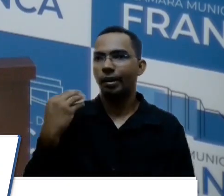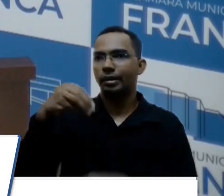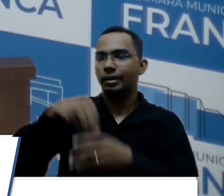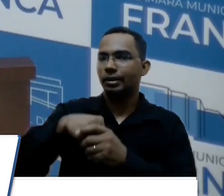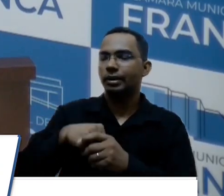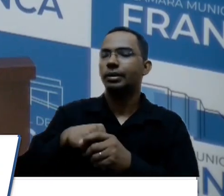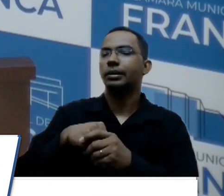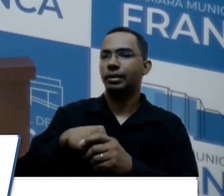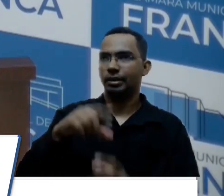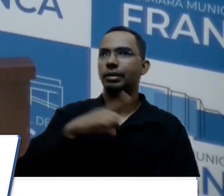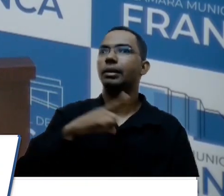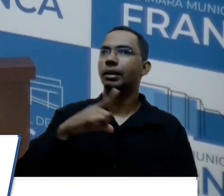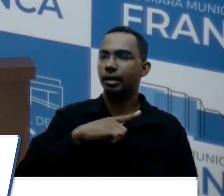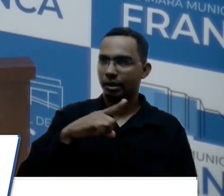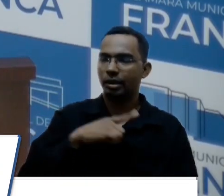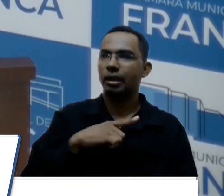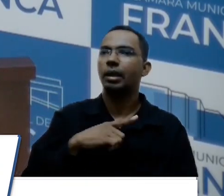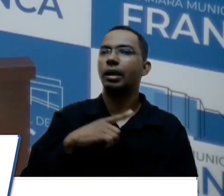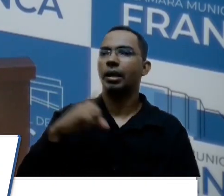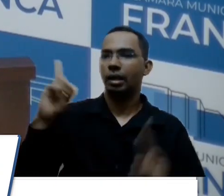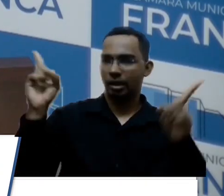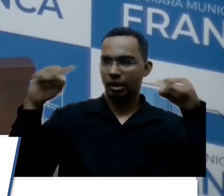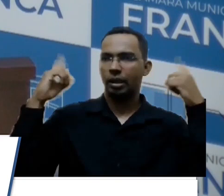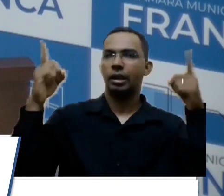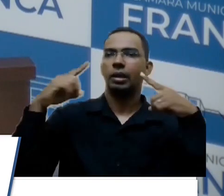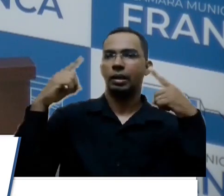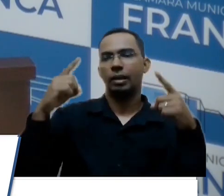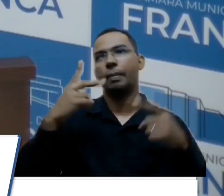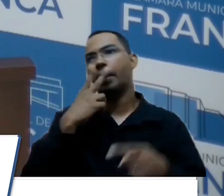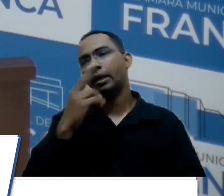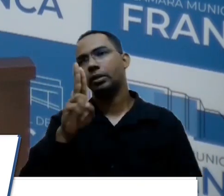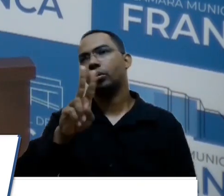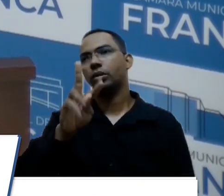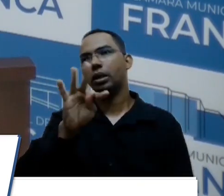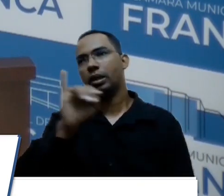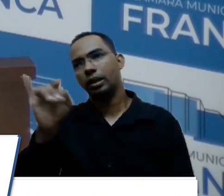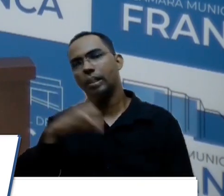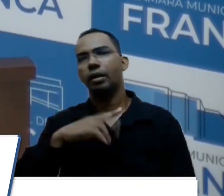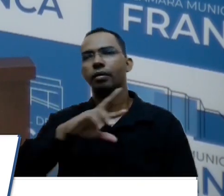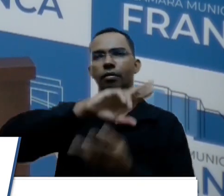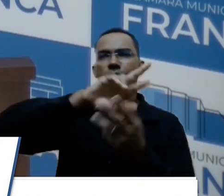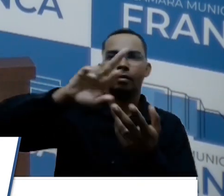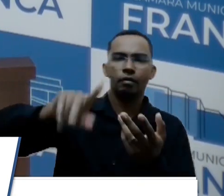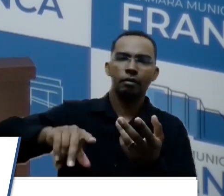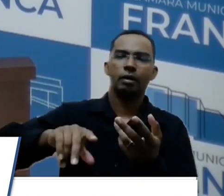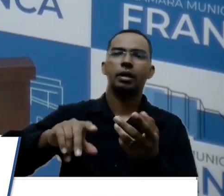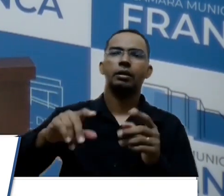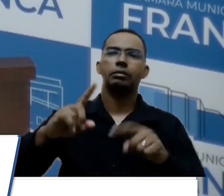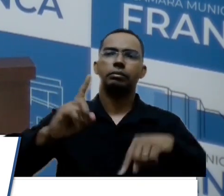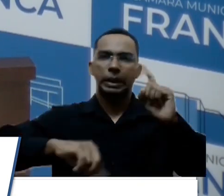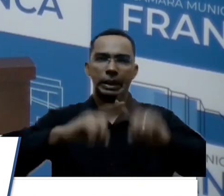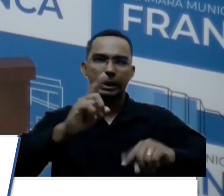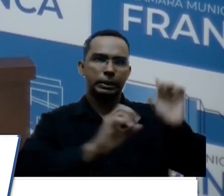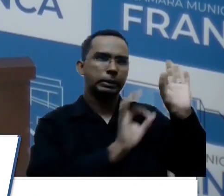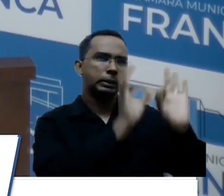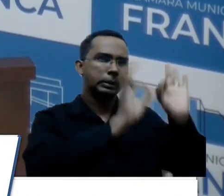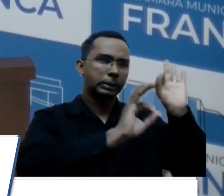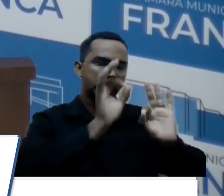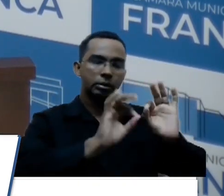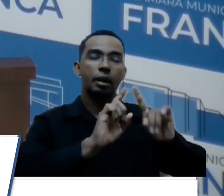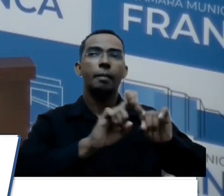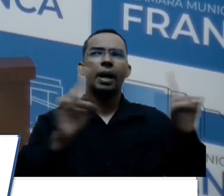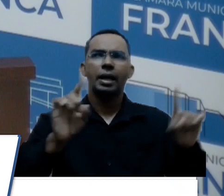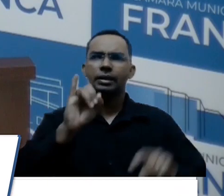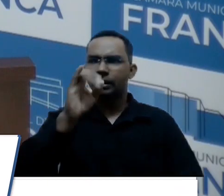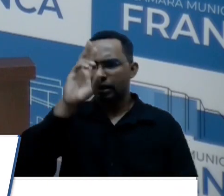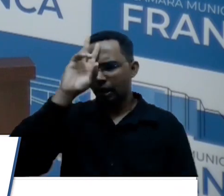existe, apesar da ambulância ser tipo uma UTI, ter todos os equipamentos e tal. E se o paciente